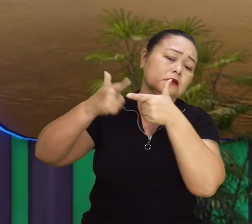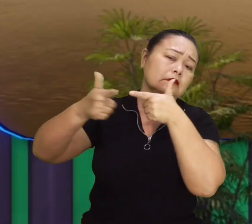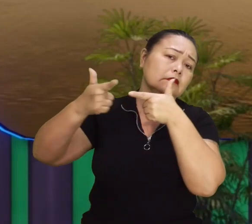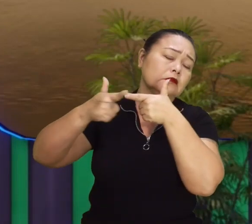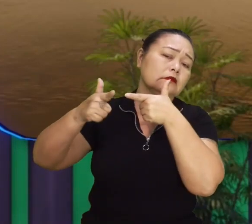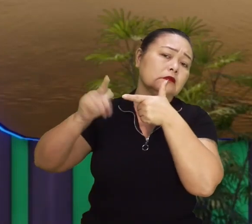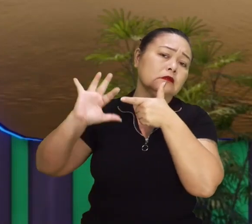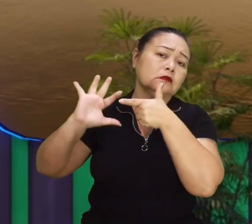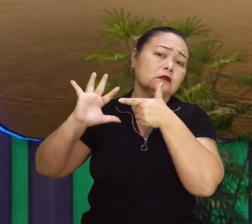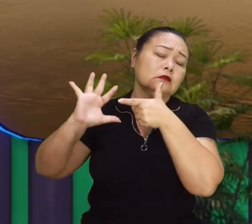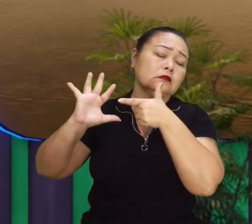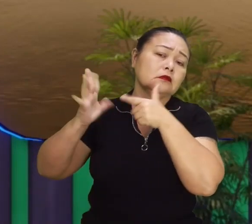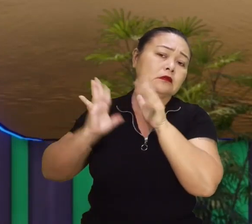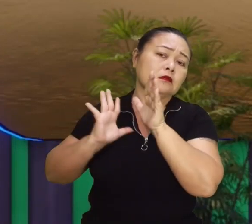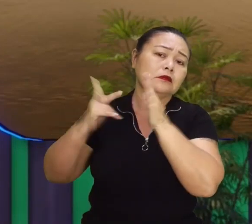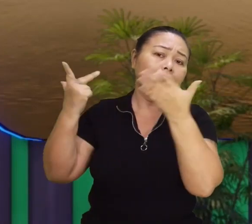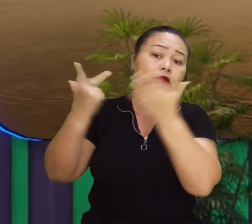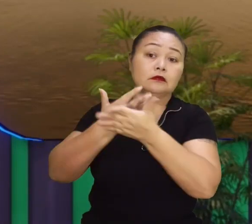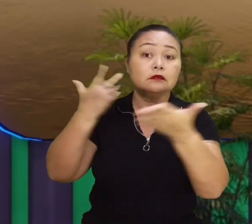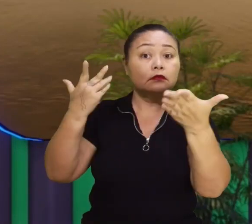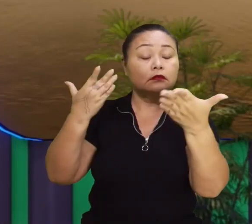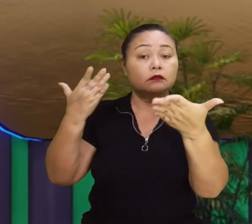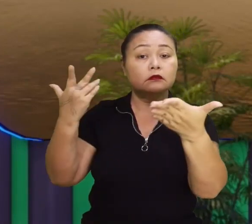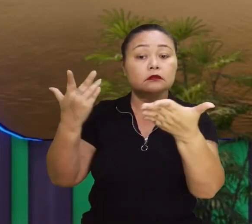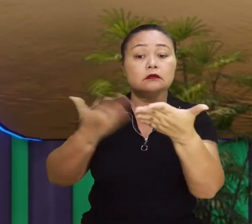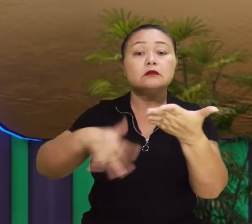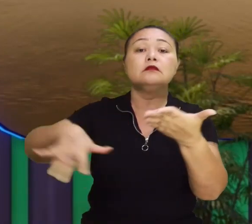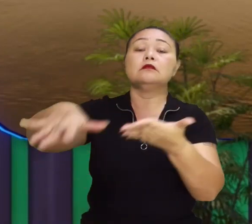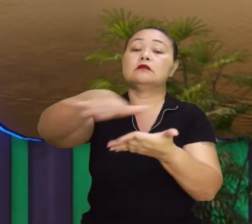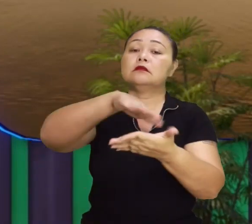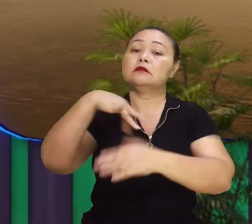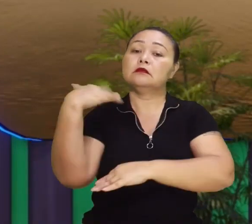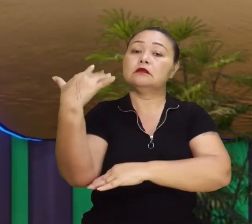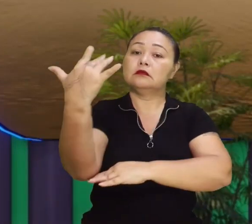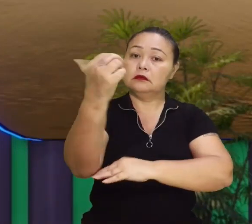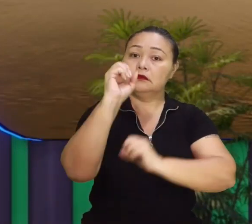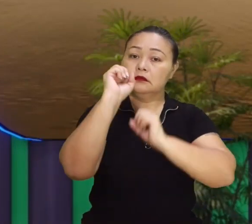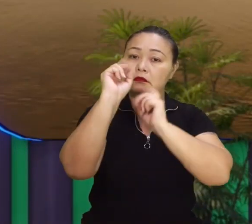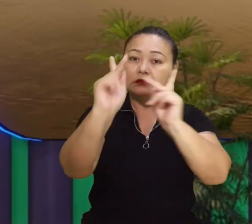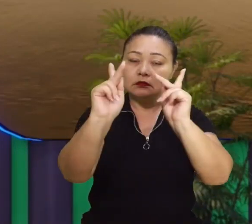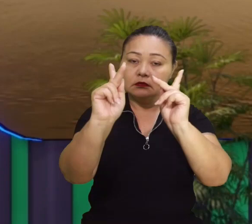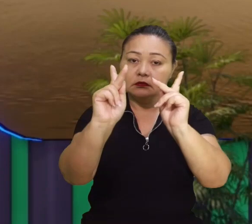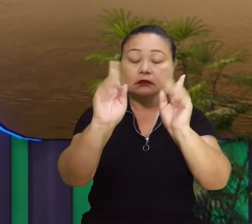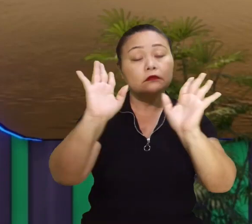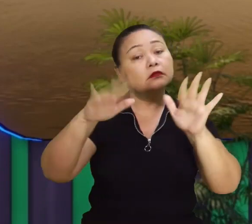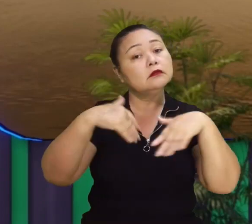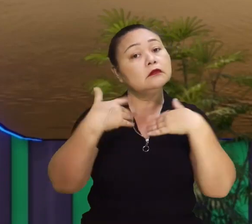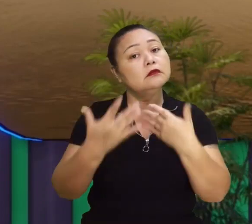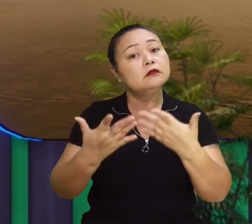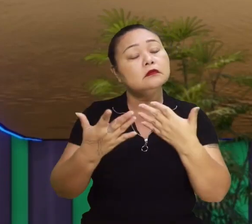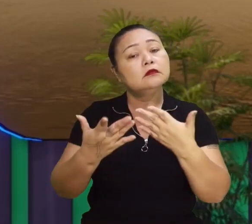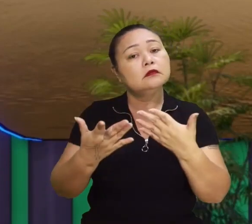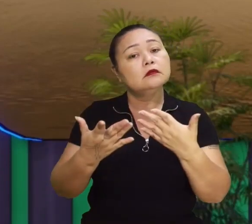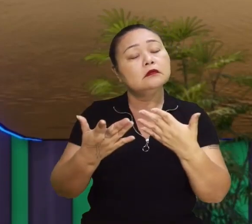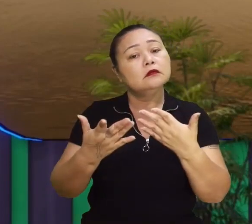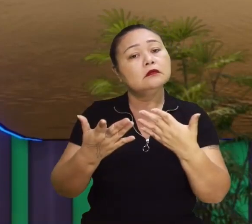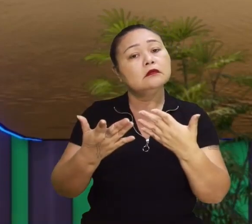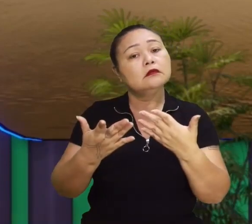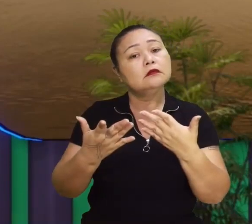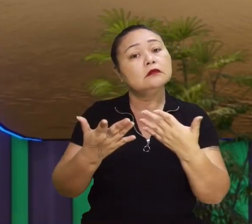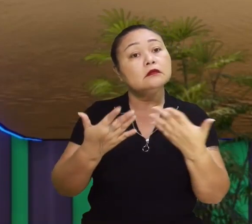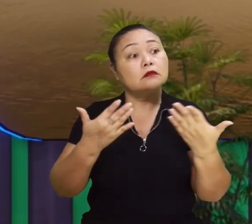ordem muito impactante no meio ambiente, ok? Então, fica